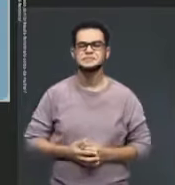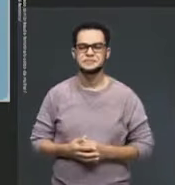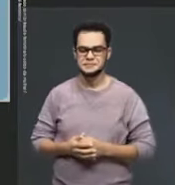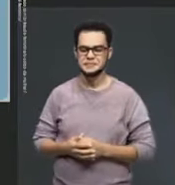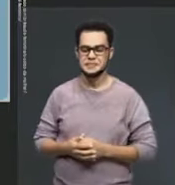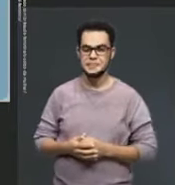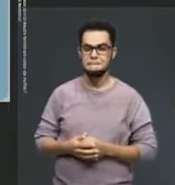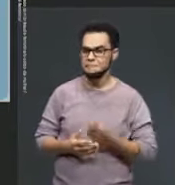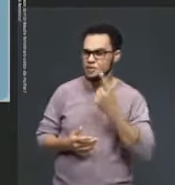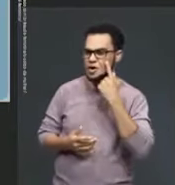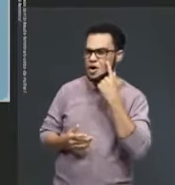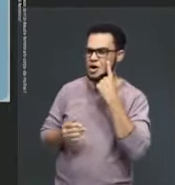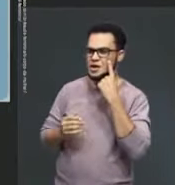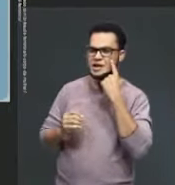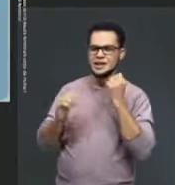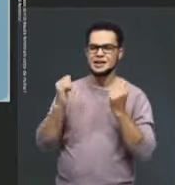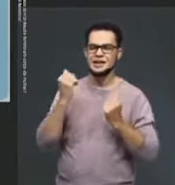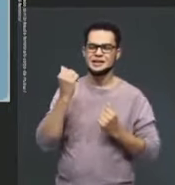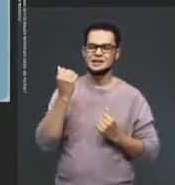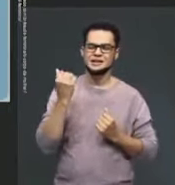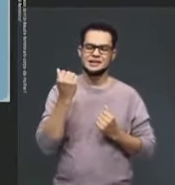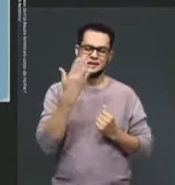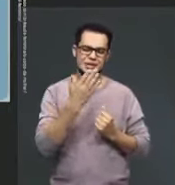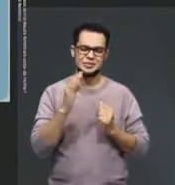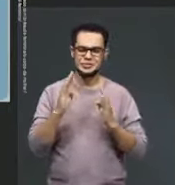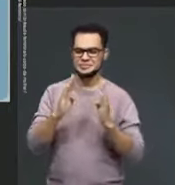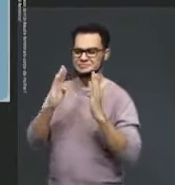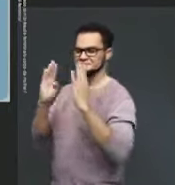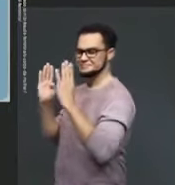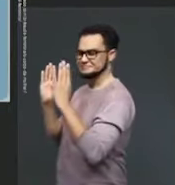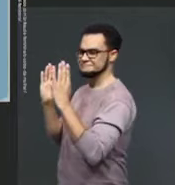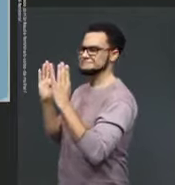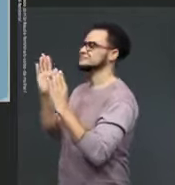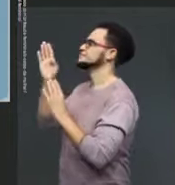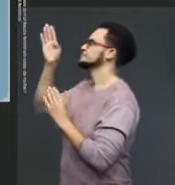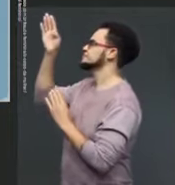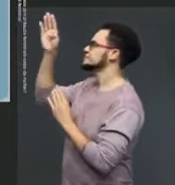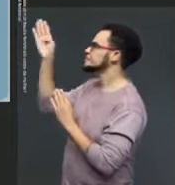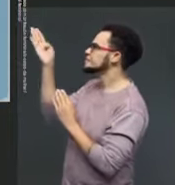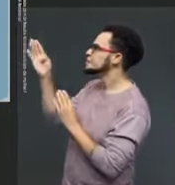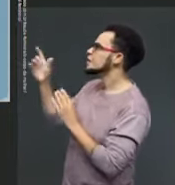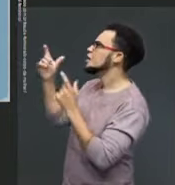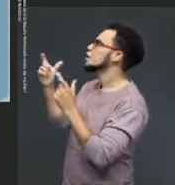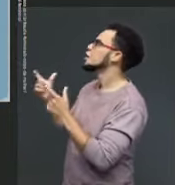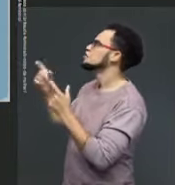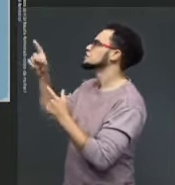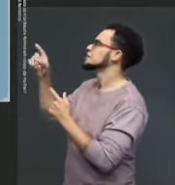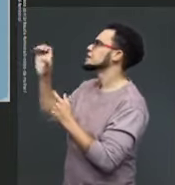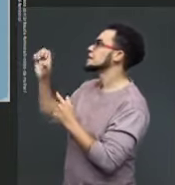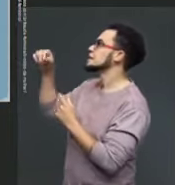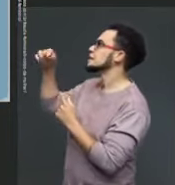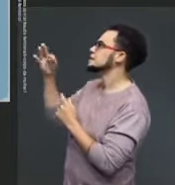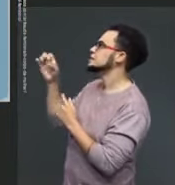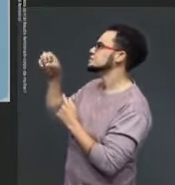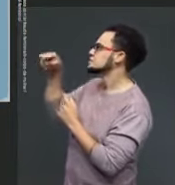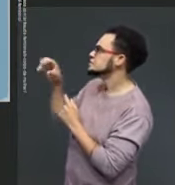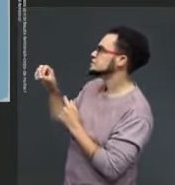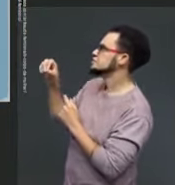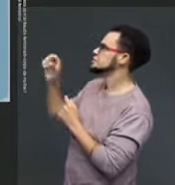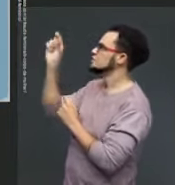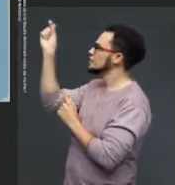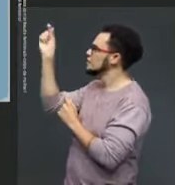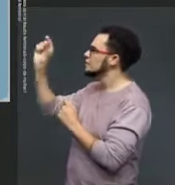Aqui, uma visão lateral, tá certo? Mostra aqui o intestino grosso, o canal vaginal. Aqui